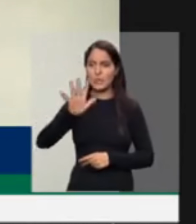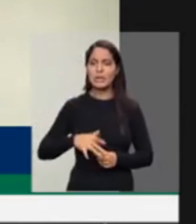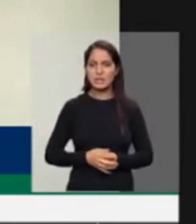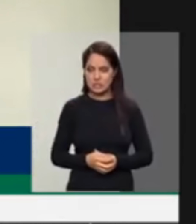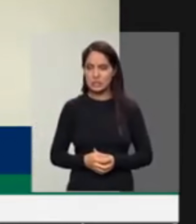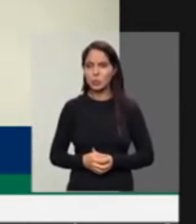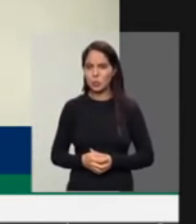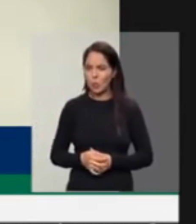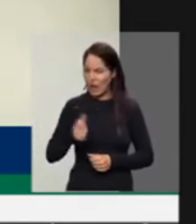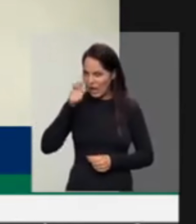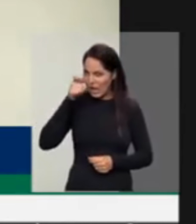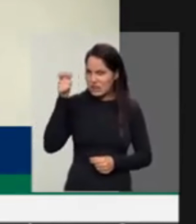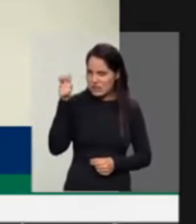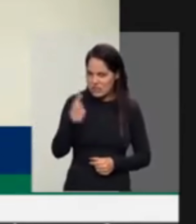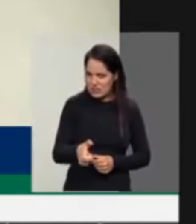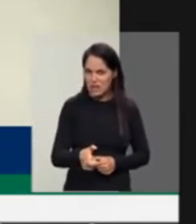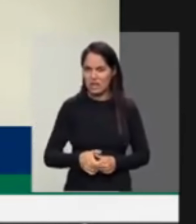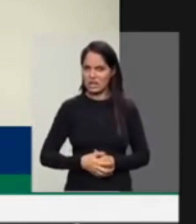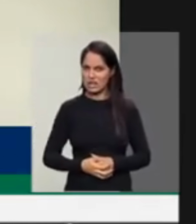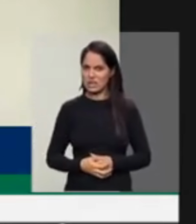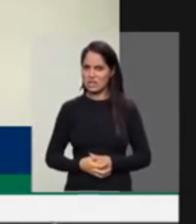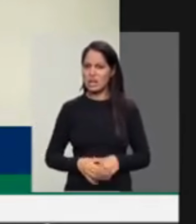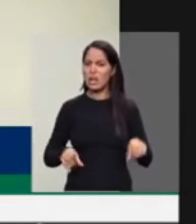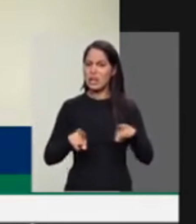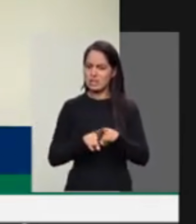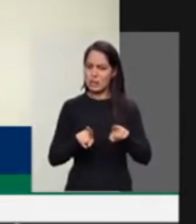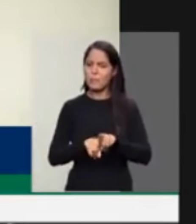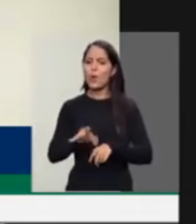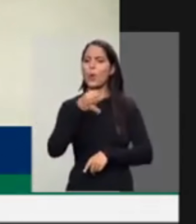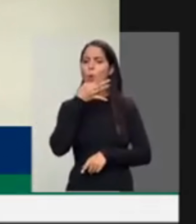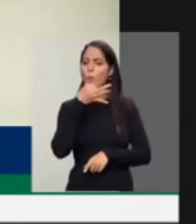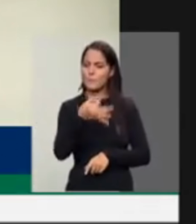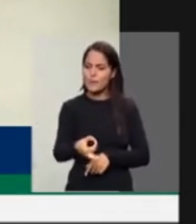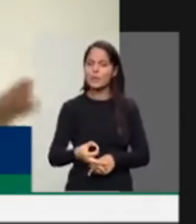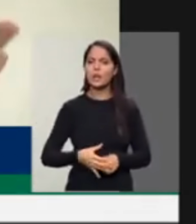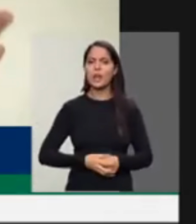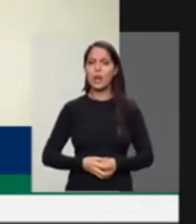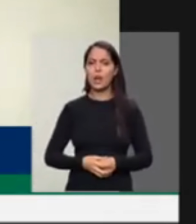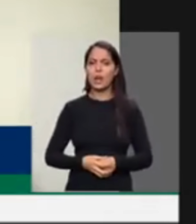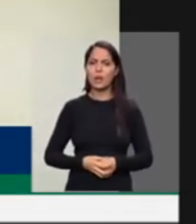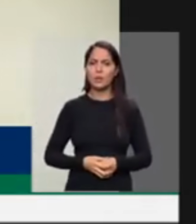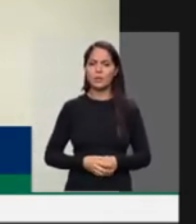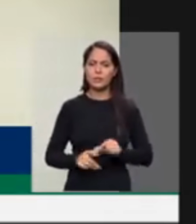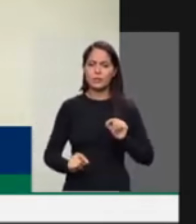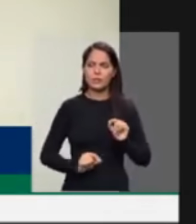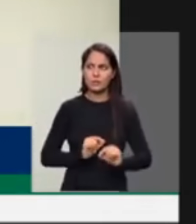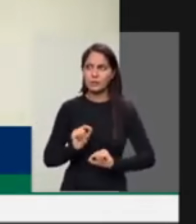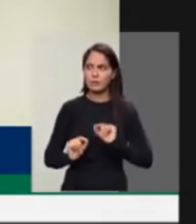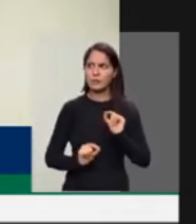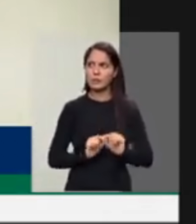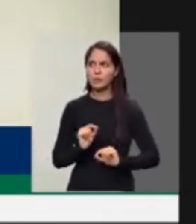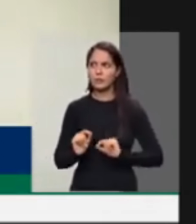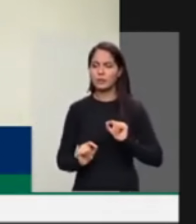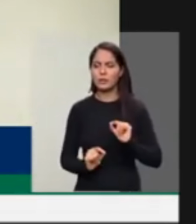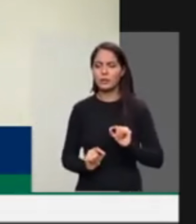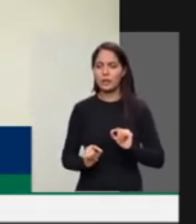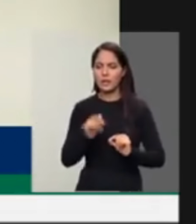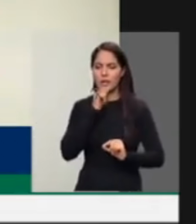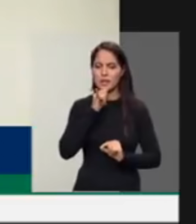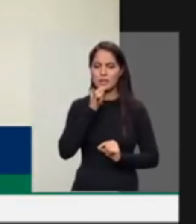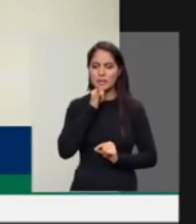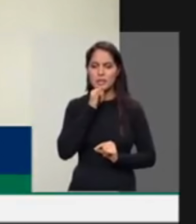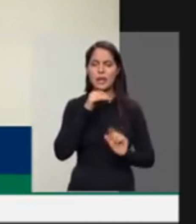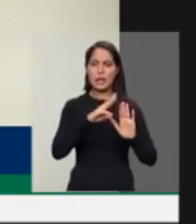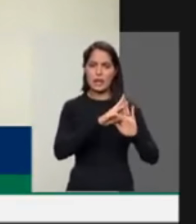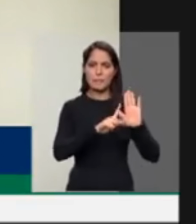ao interesse, ouvindo a opinião de quem manda nesse país, que é o povo brasileiro, caso a MP1000 não